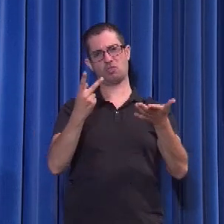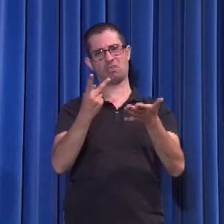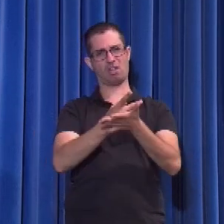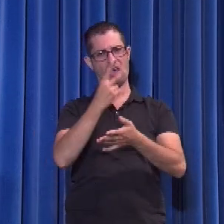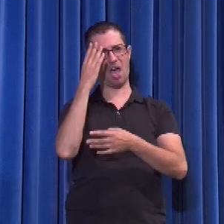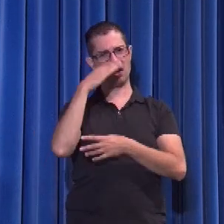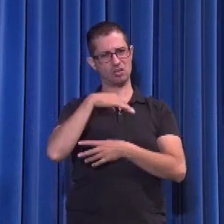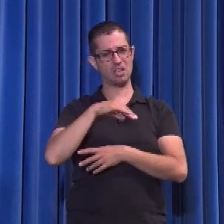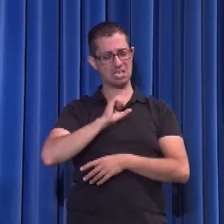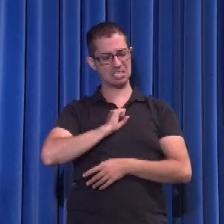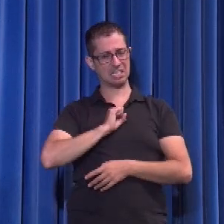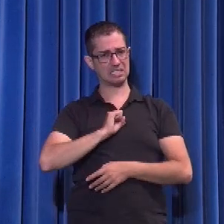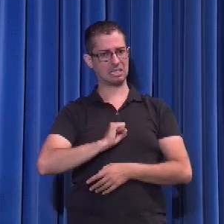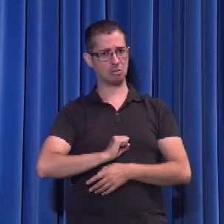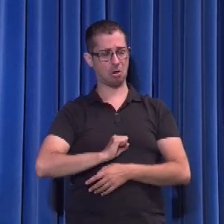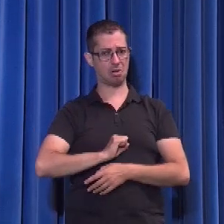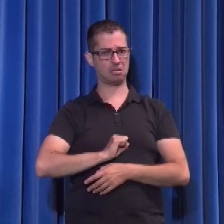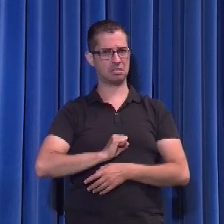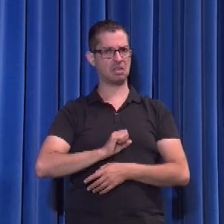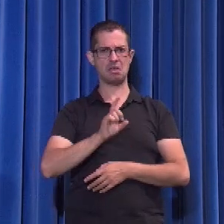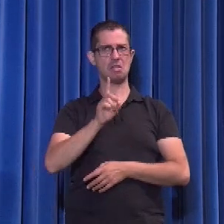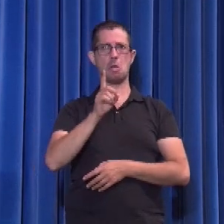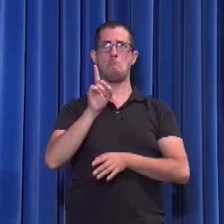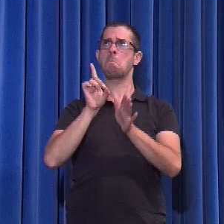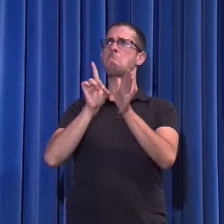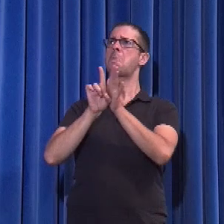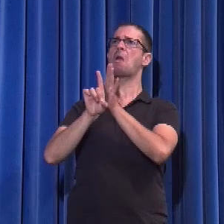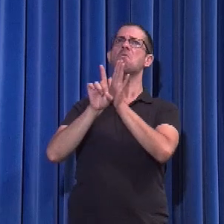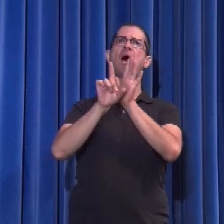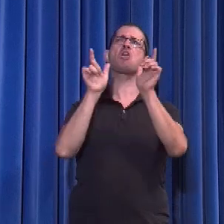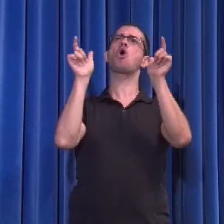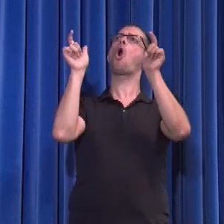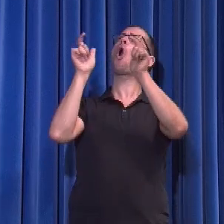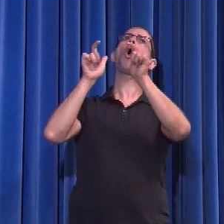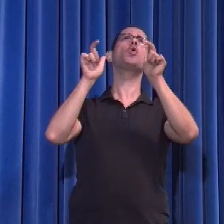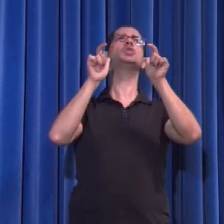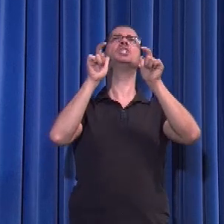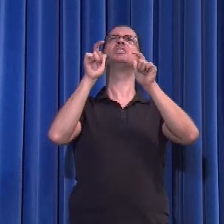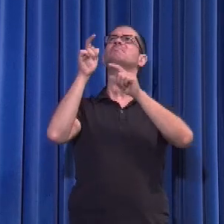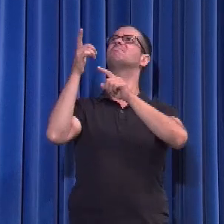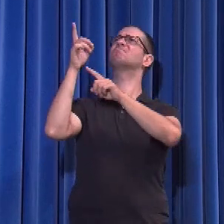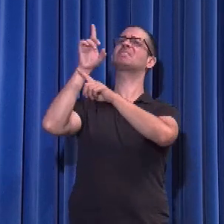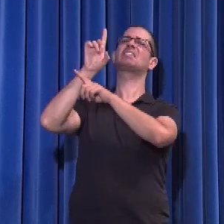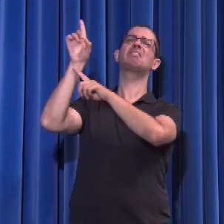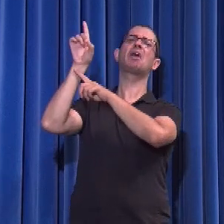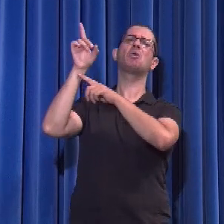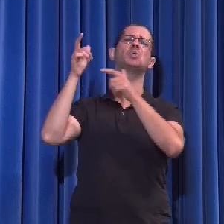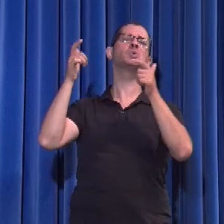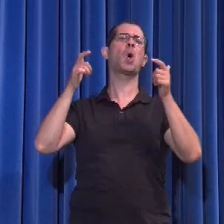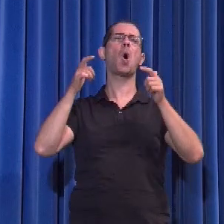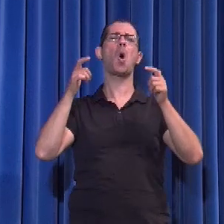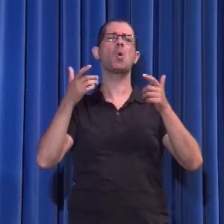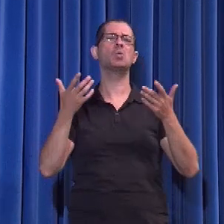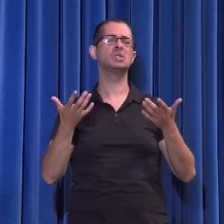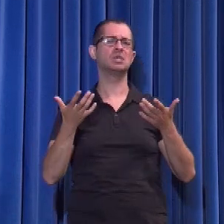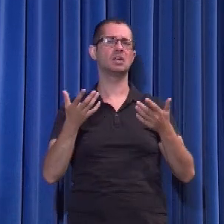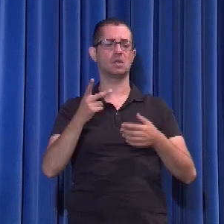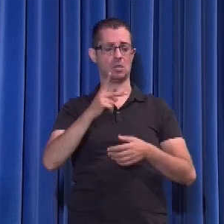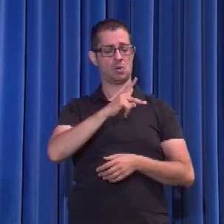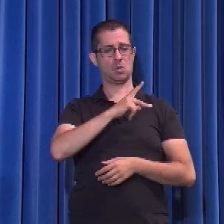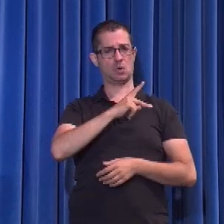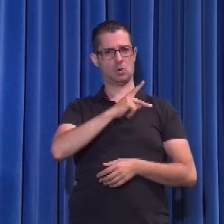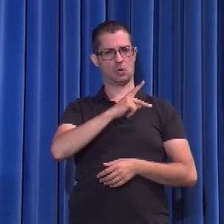Os sacerdotes não disseram, onde está o Senhor? E os que tratavam da lei não me conheceram. Os